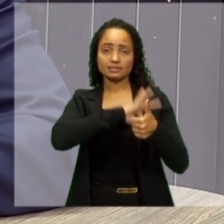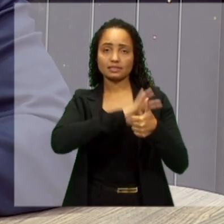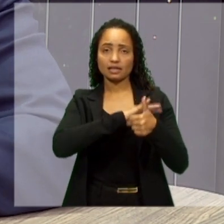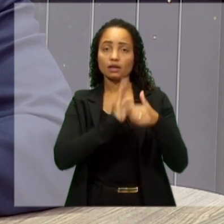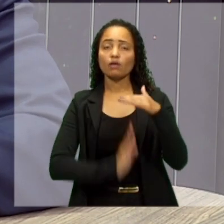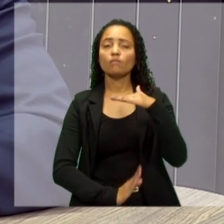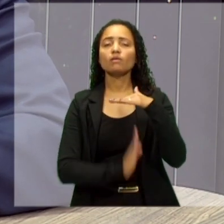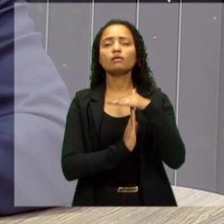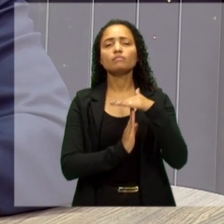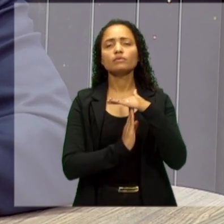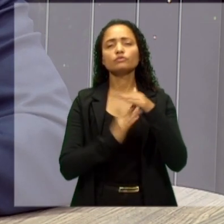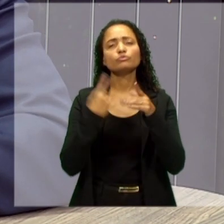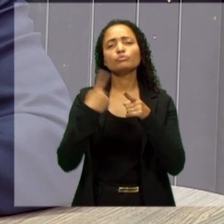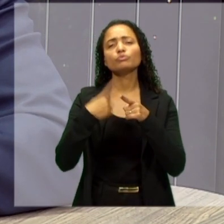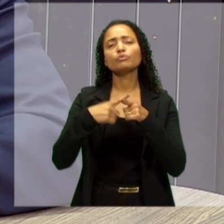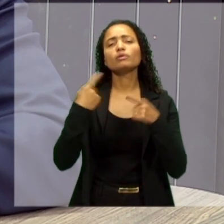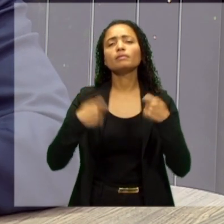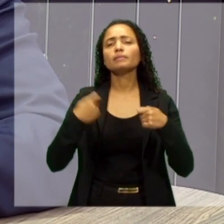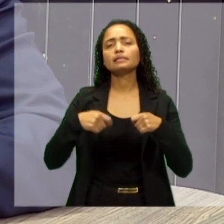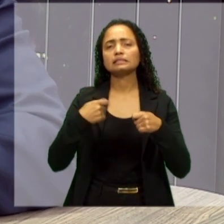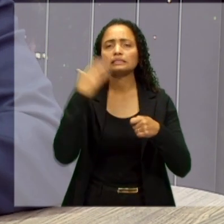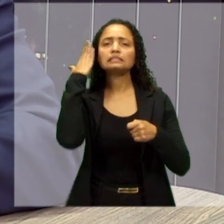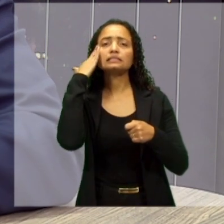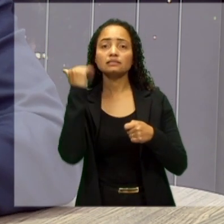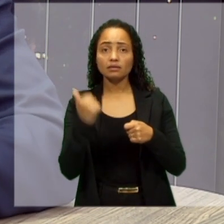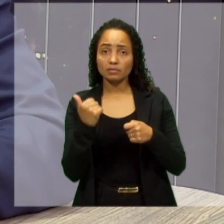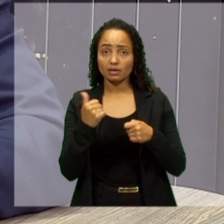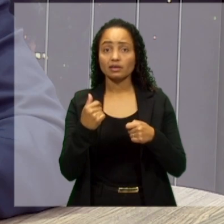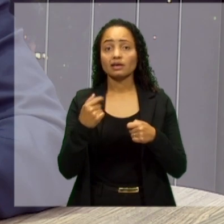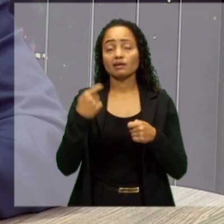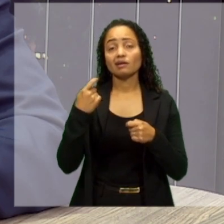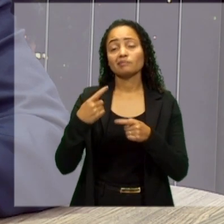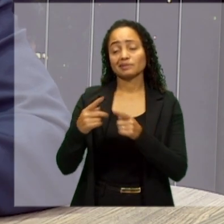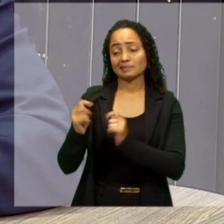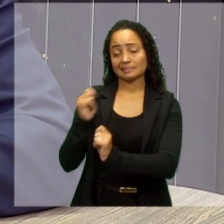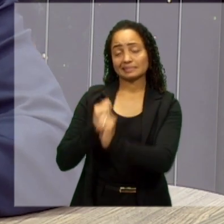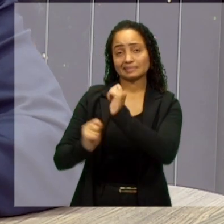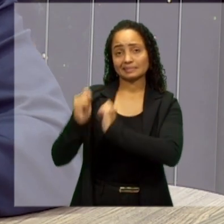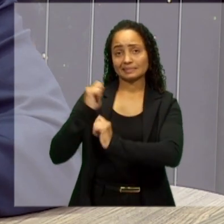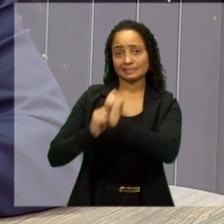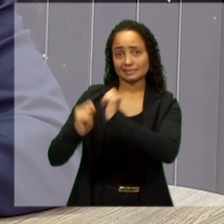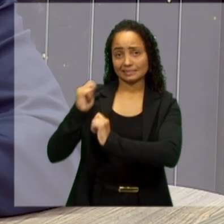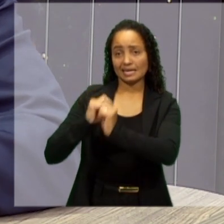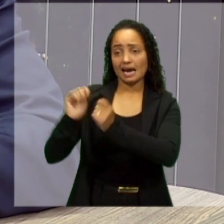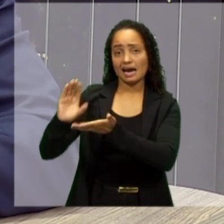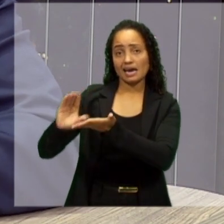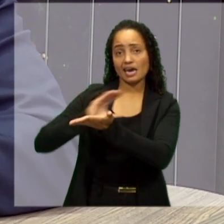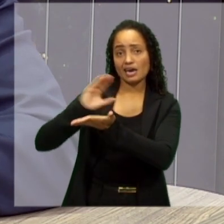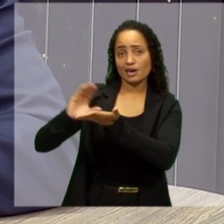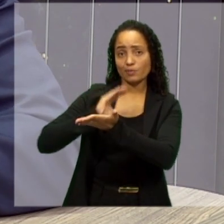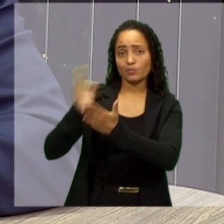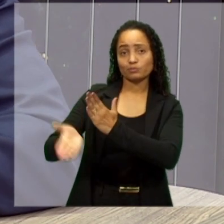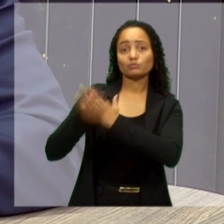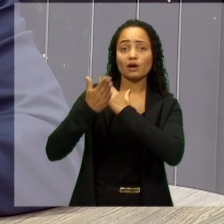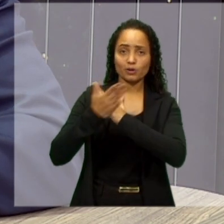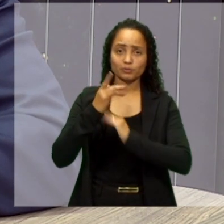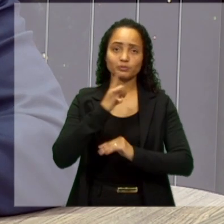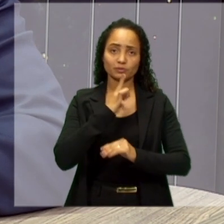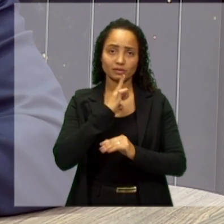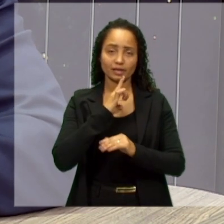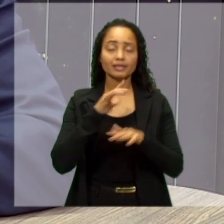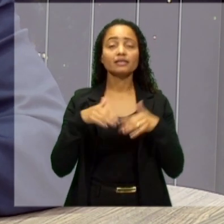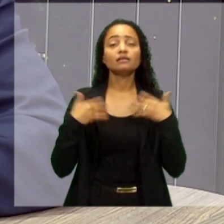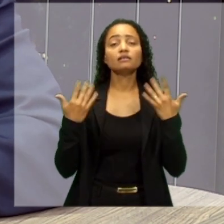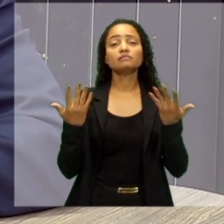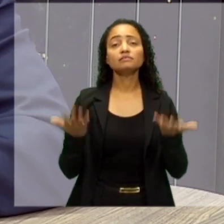desse limite? A gente precisa racionalizar os recursos. Então, em uma situação em que